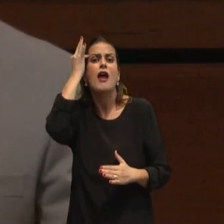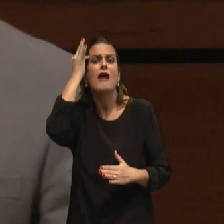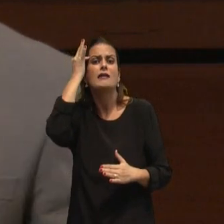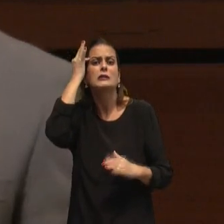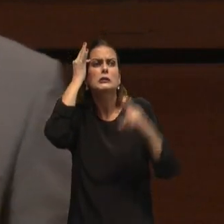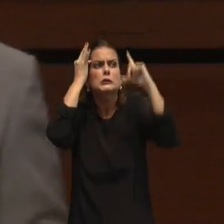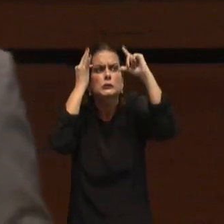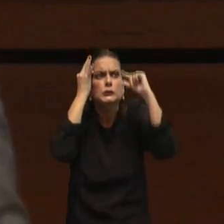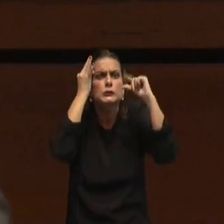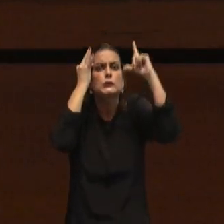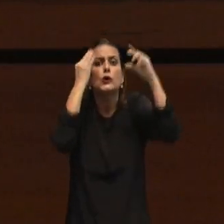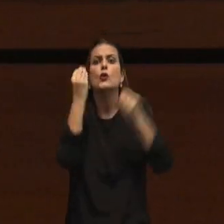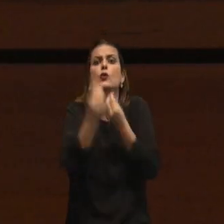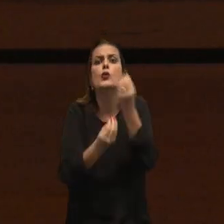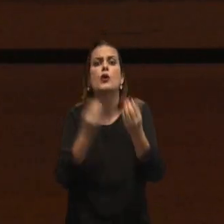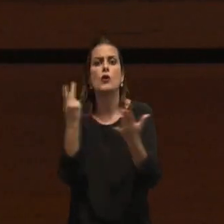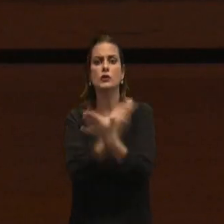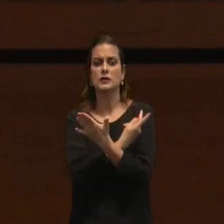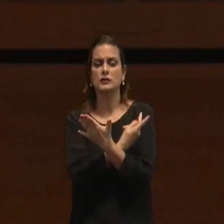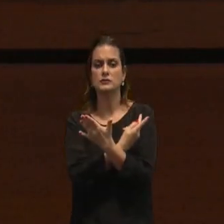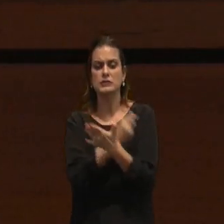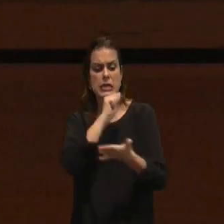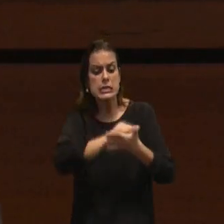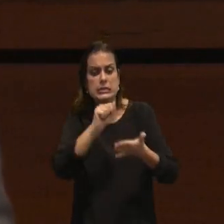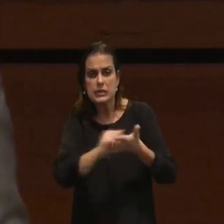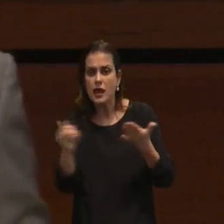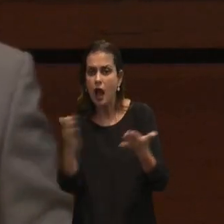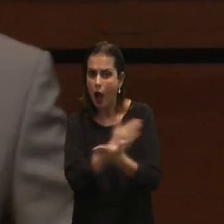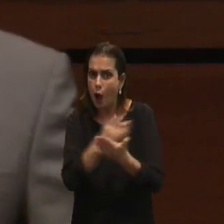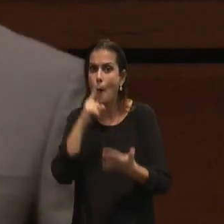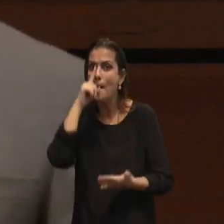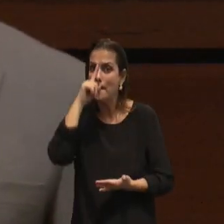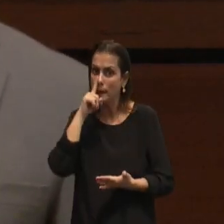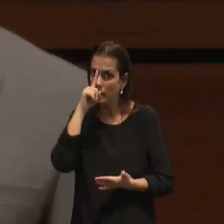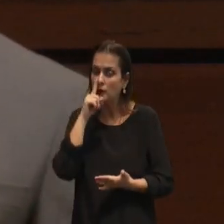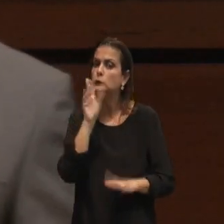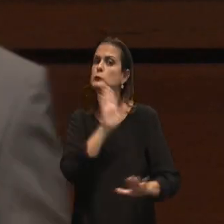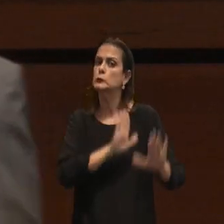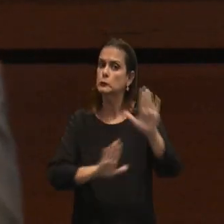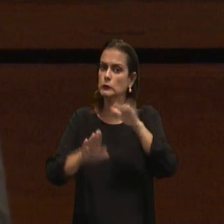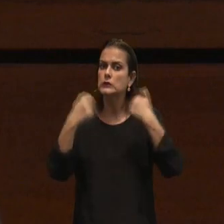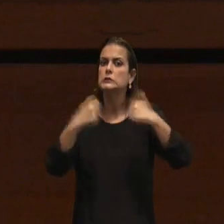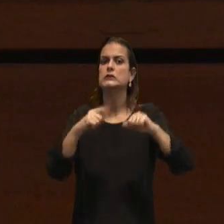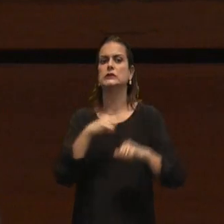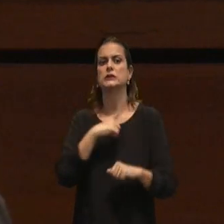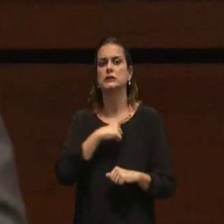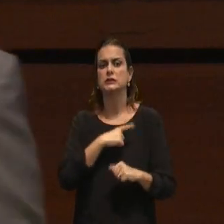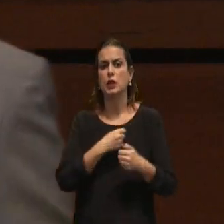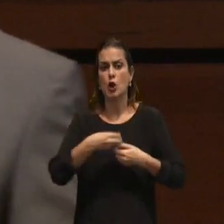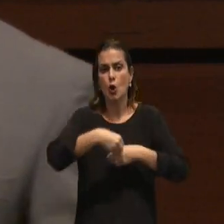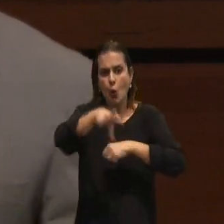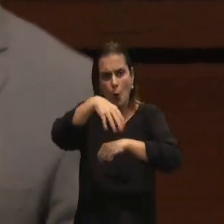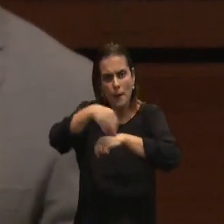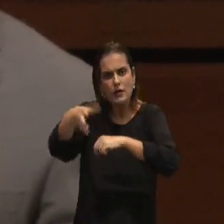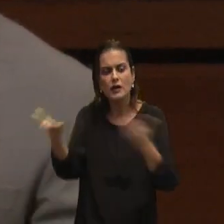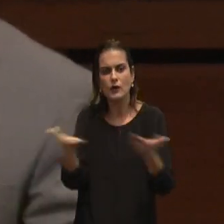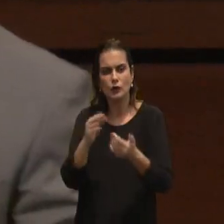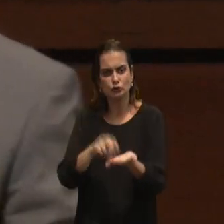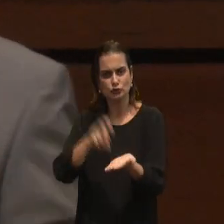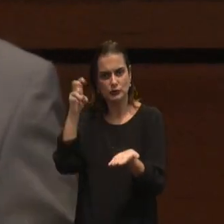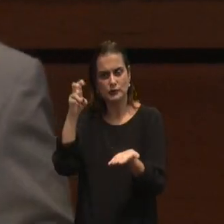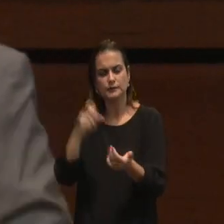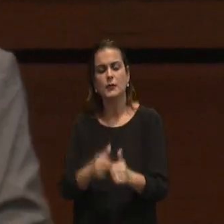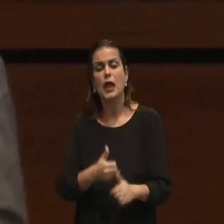eu escrevi algum desses perigos e gostaria de compartilhar com você aqui nesta manhã. O primeiro